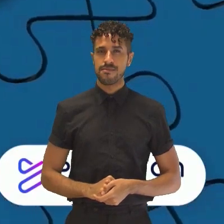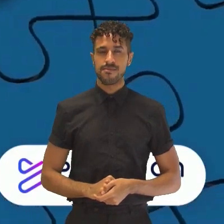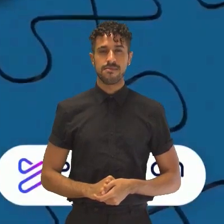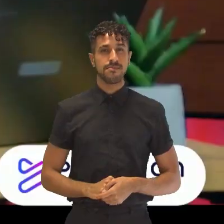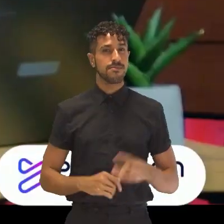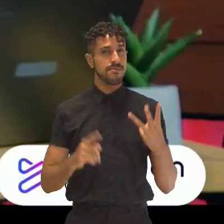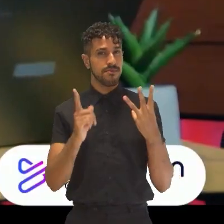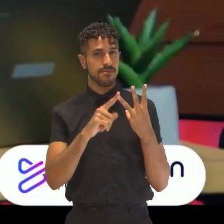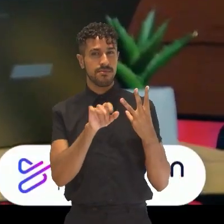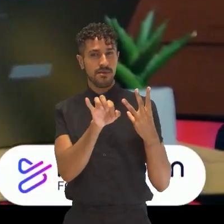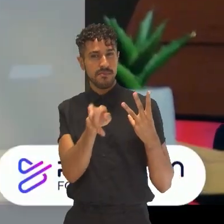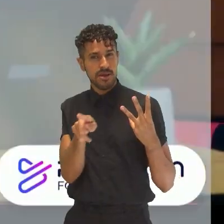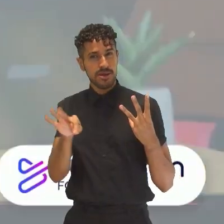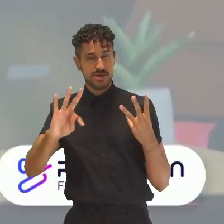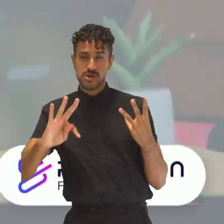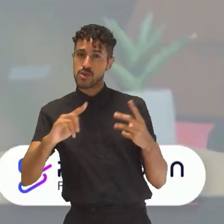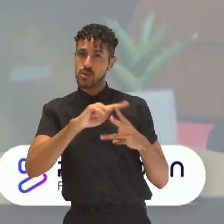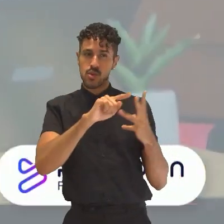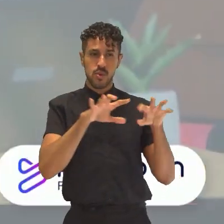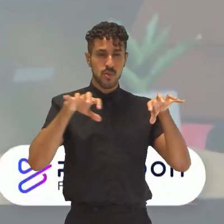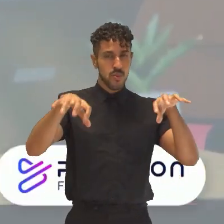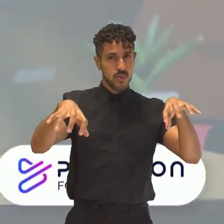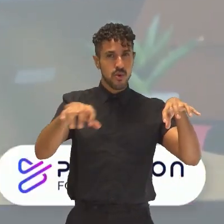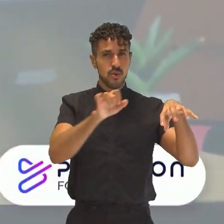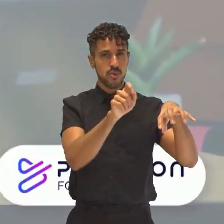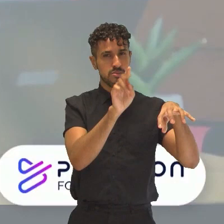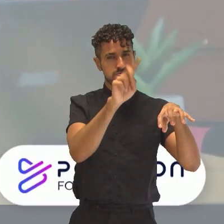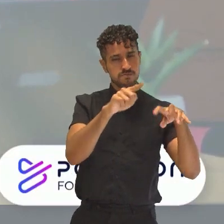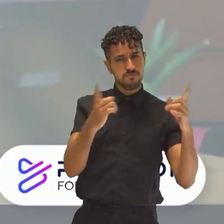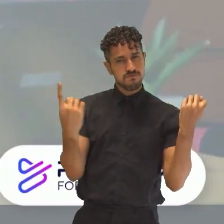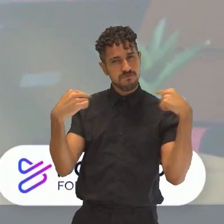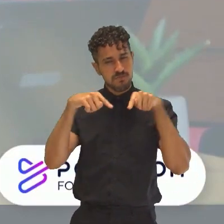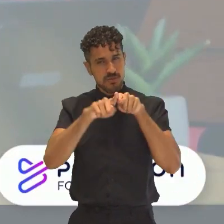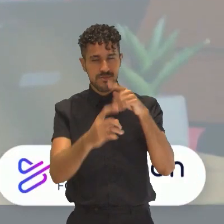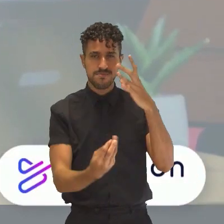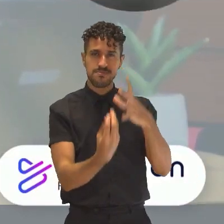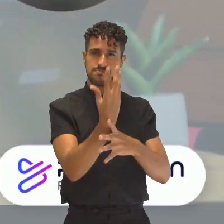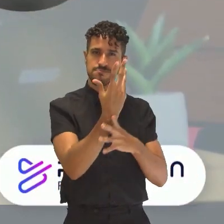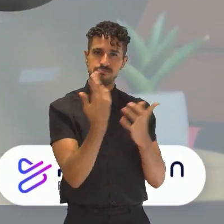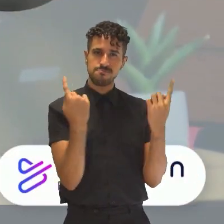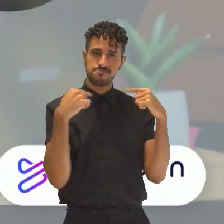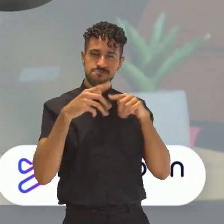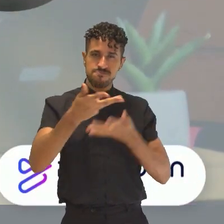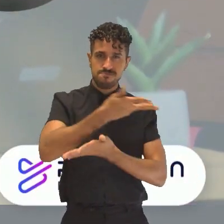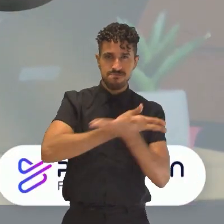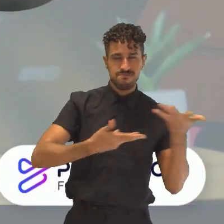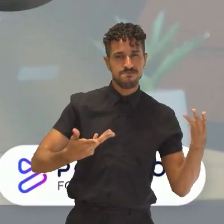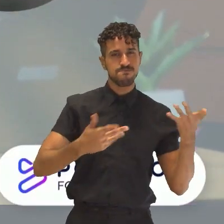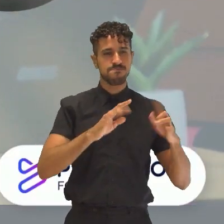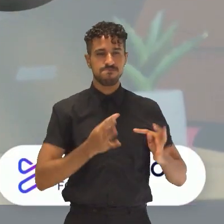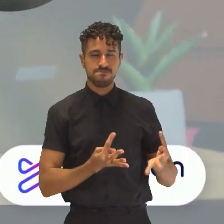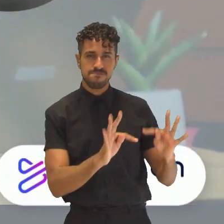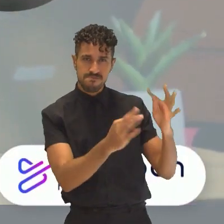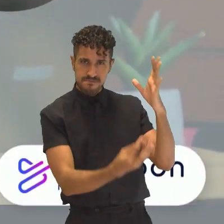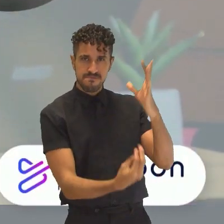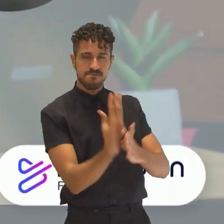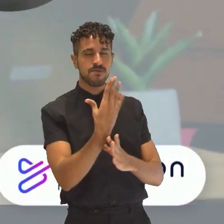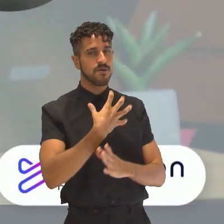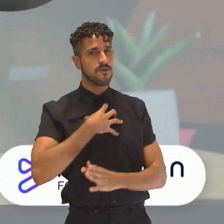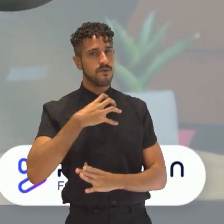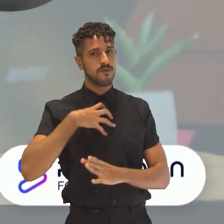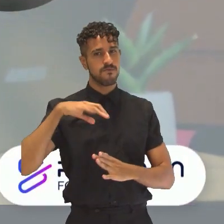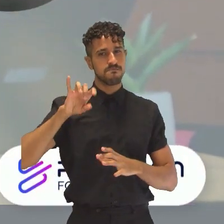Na terceira sprint, os dois times Scrum se uniram para desenvolverem a integração entre as funcionalidades criadas de